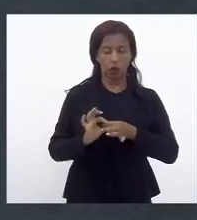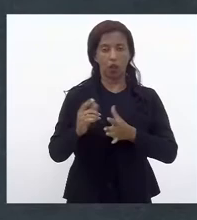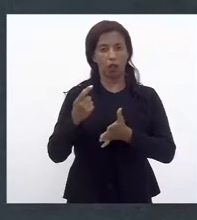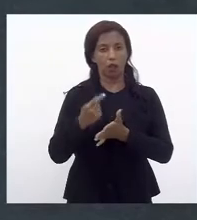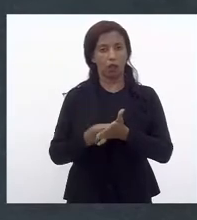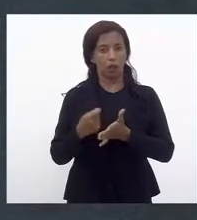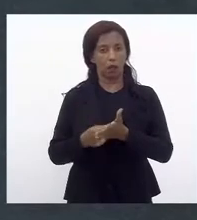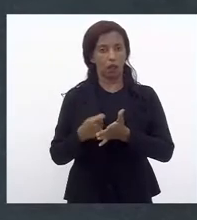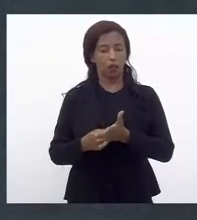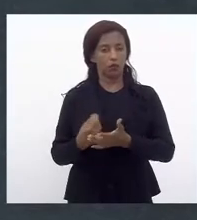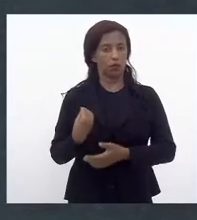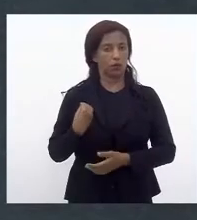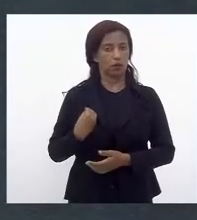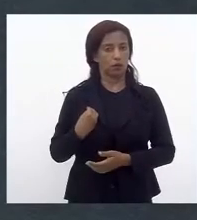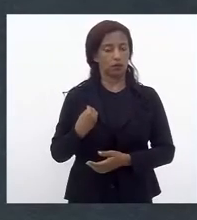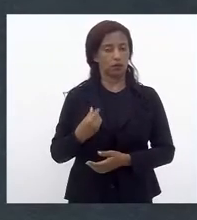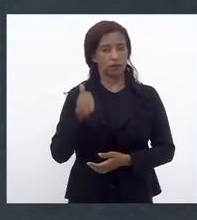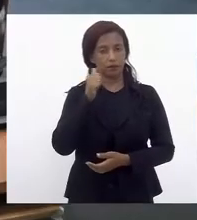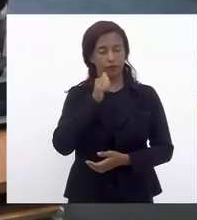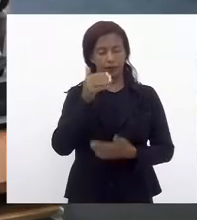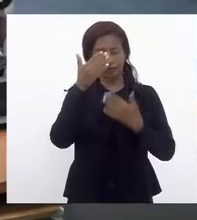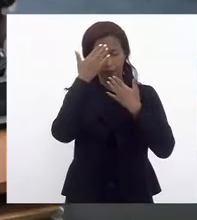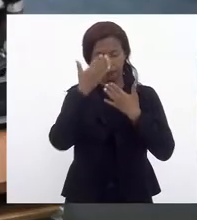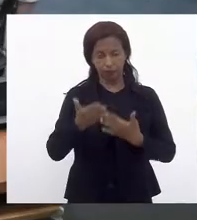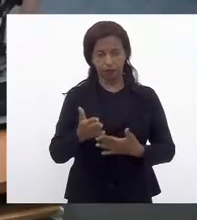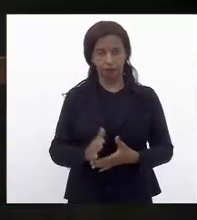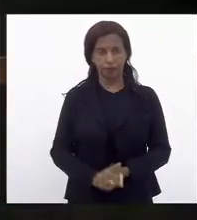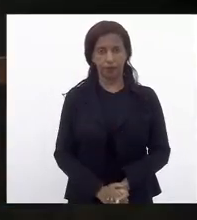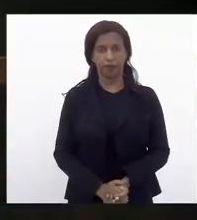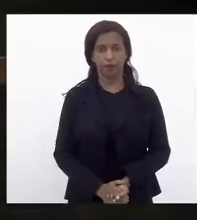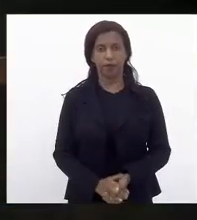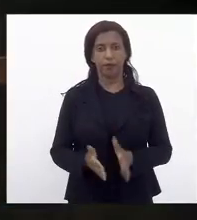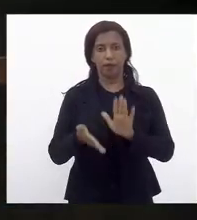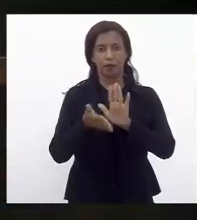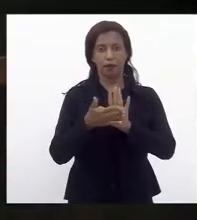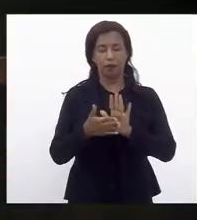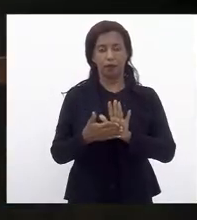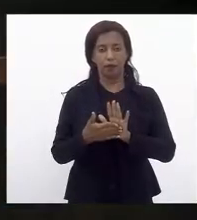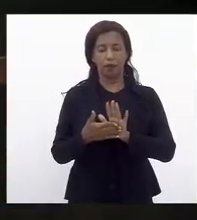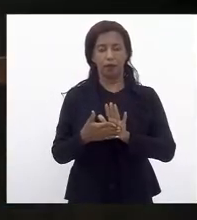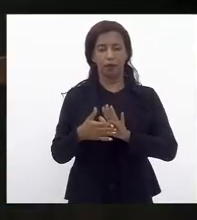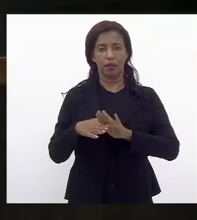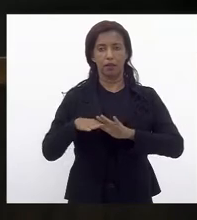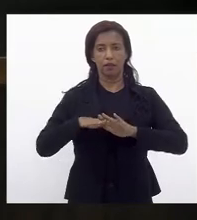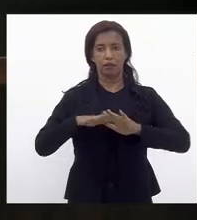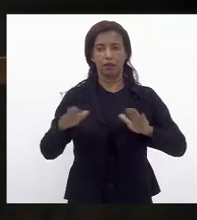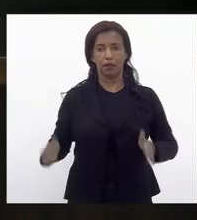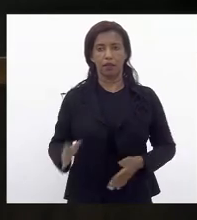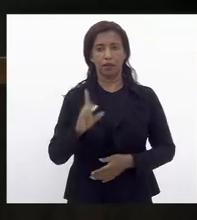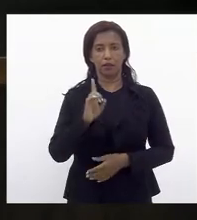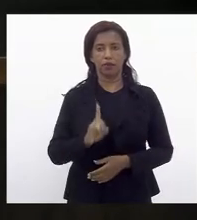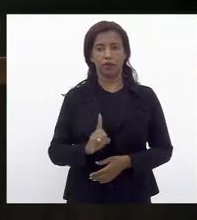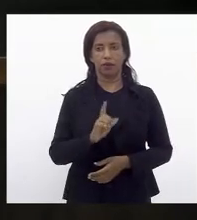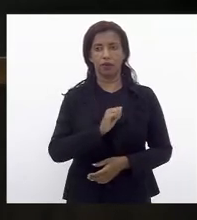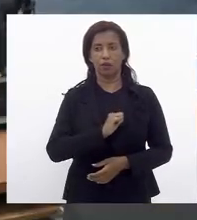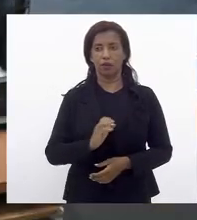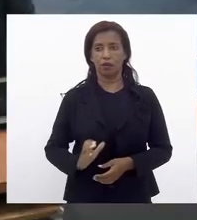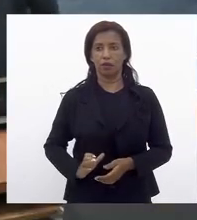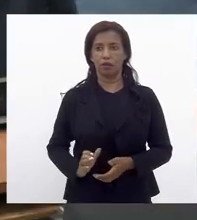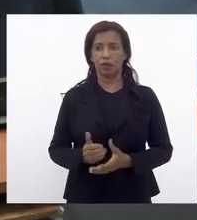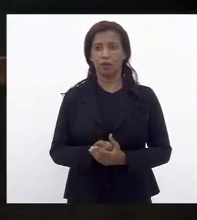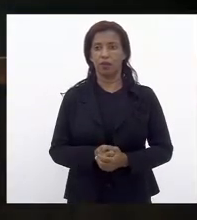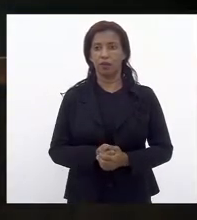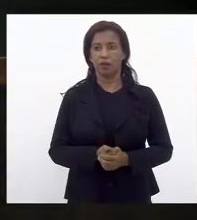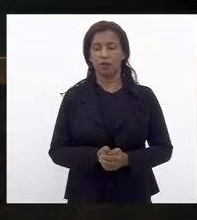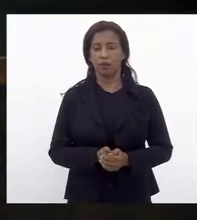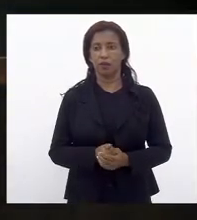em defesa da vida das mulheres. Muito obrigada. Para emitir parecer pela mesa diretora, deputado André Siciliano, deputado